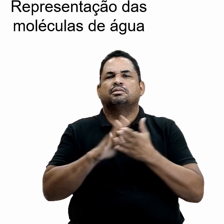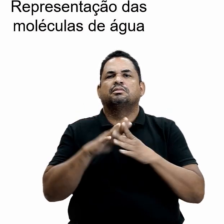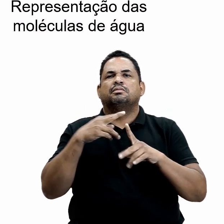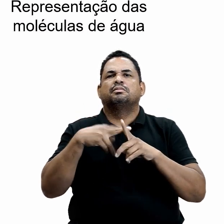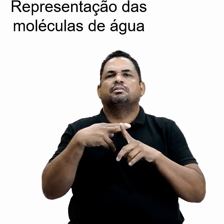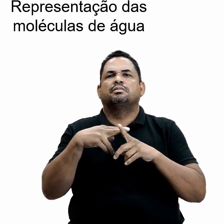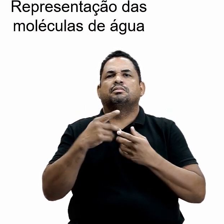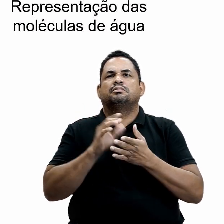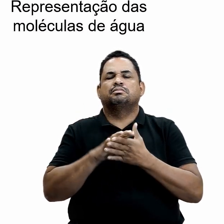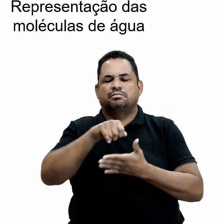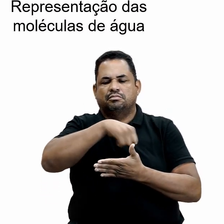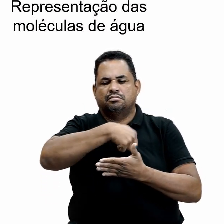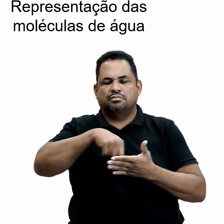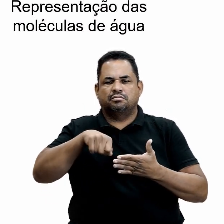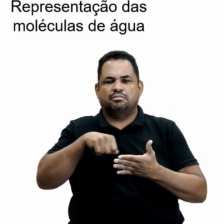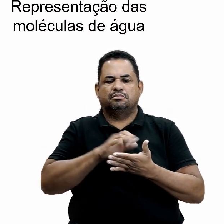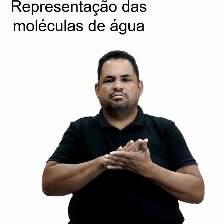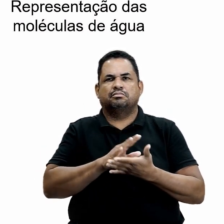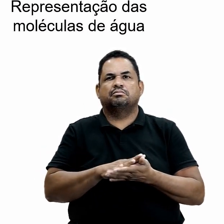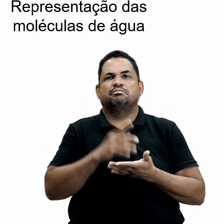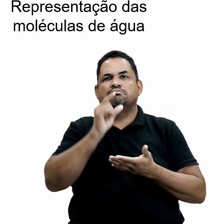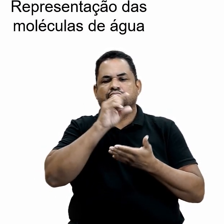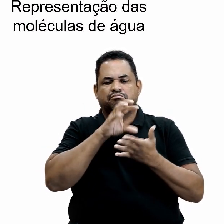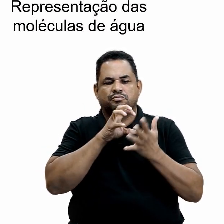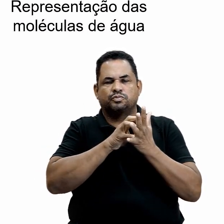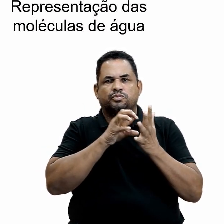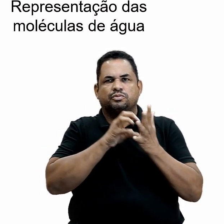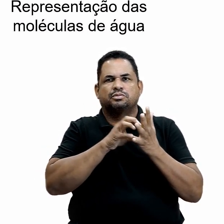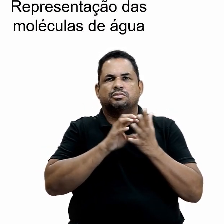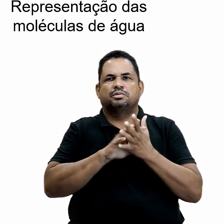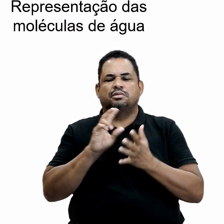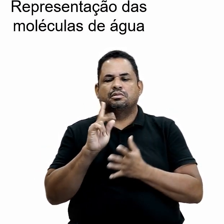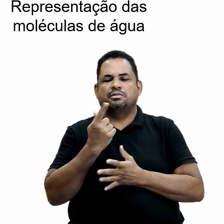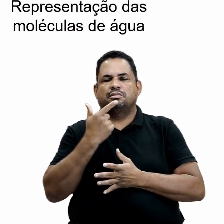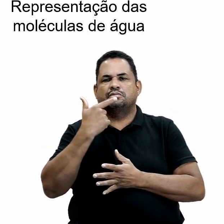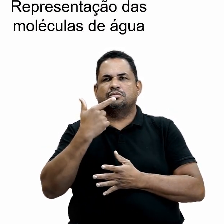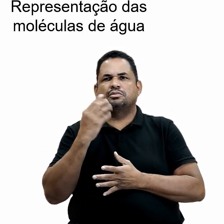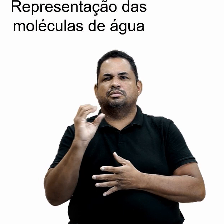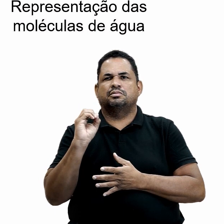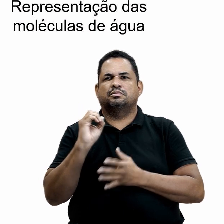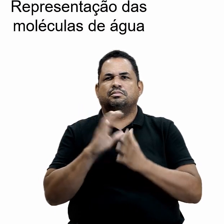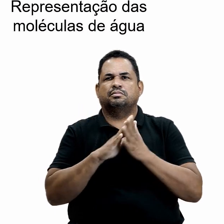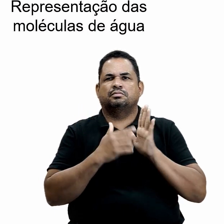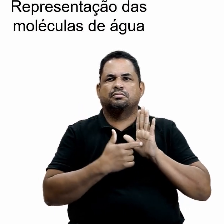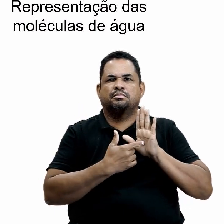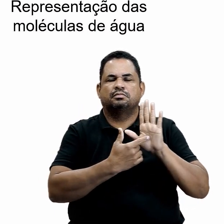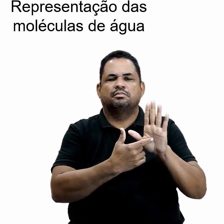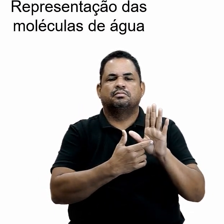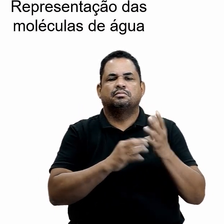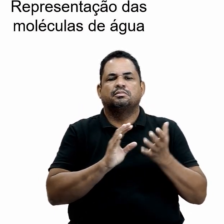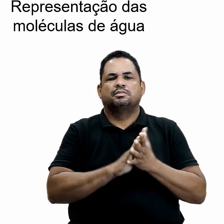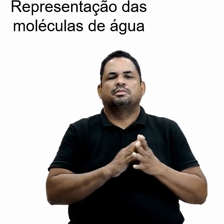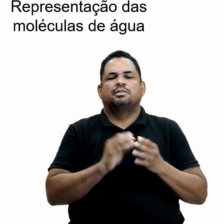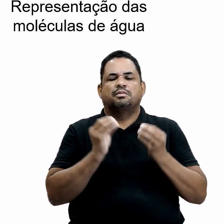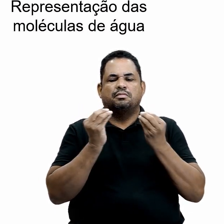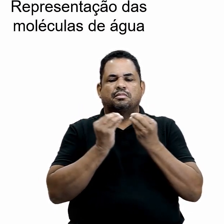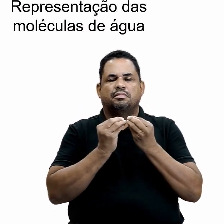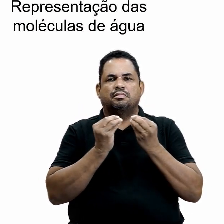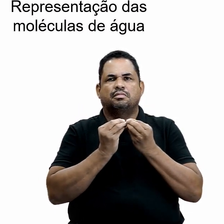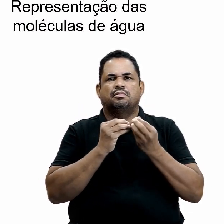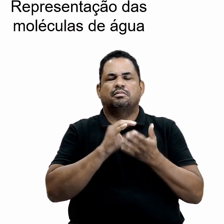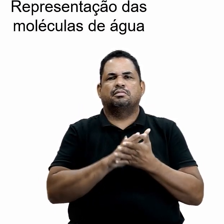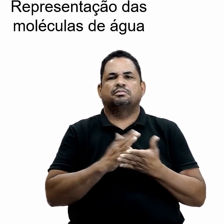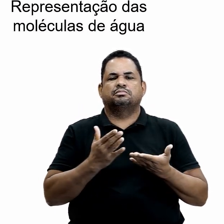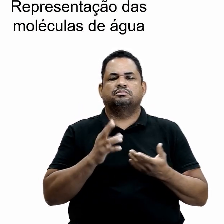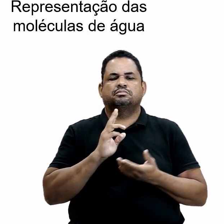eu escrevo graficamente, eu utilizo H2O, representando a molécula da água. Então, eu tenho a água.